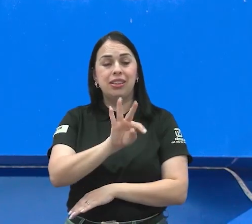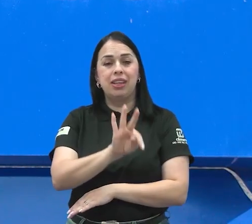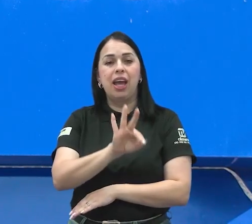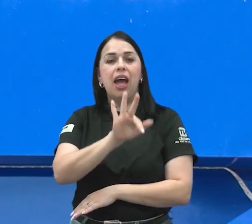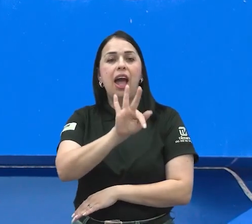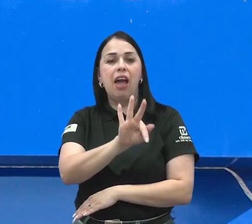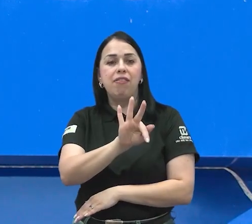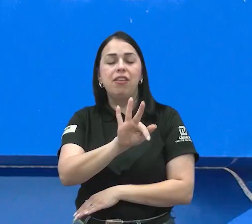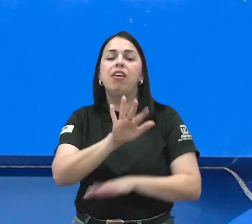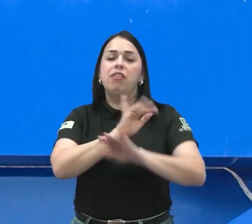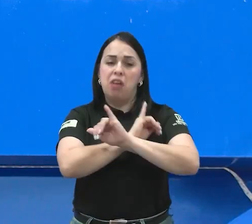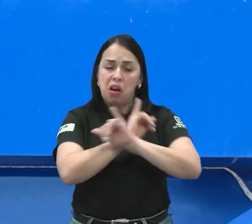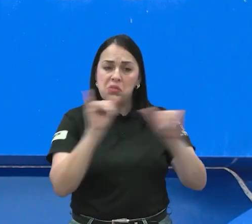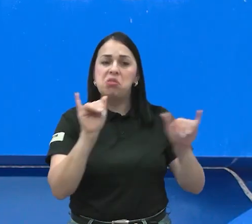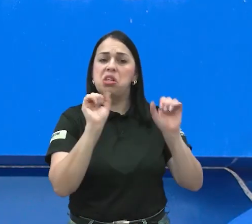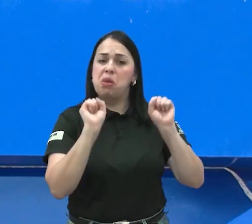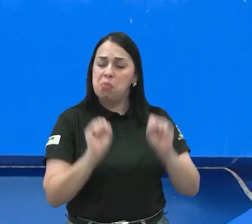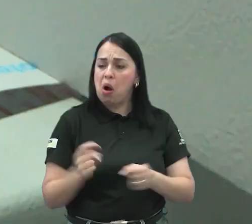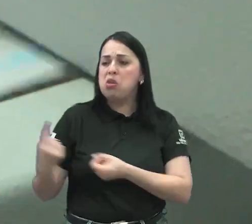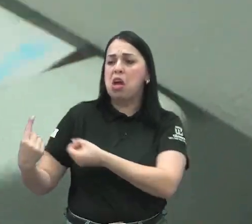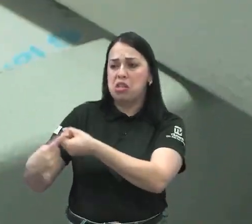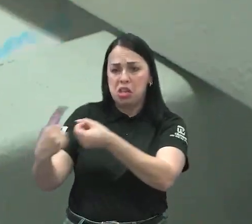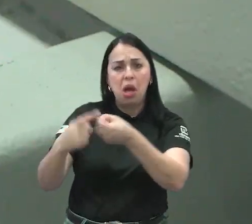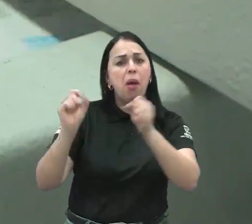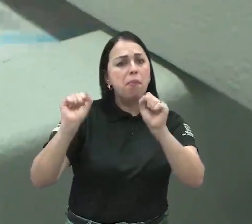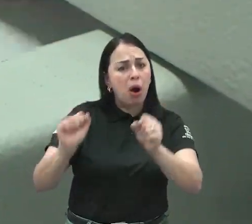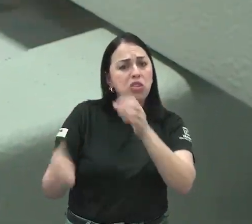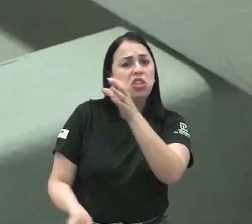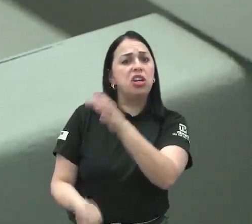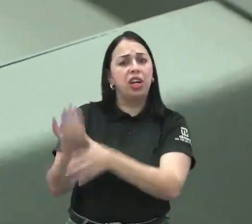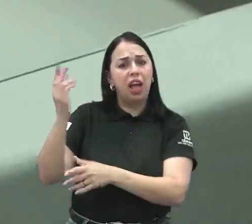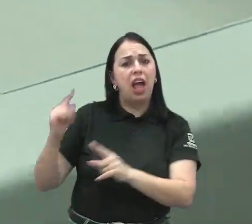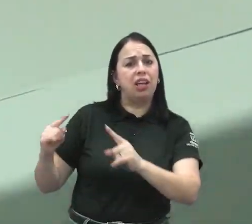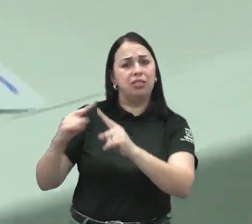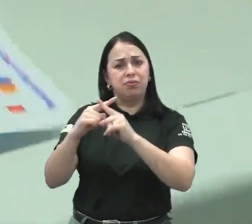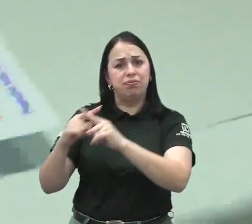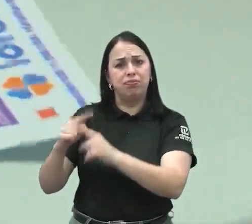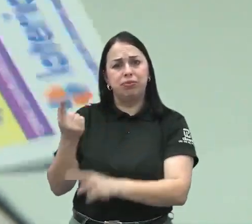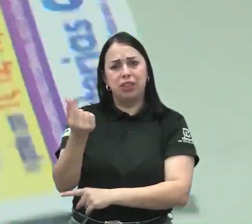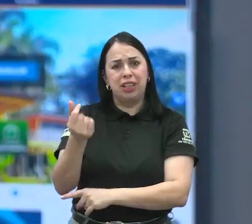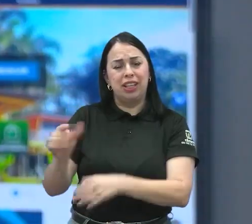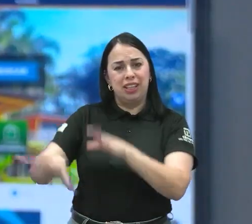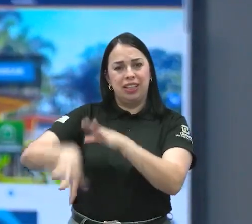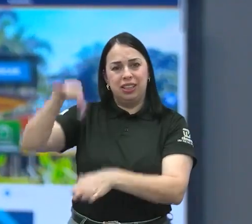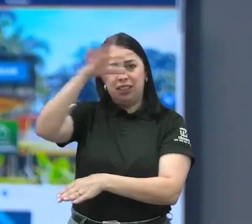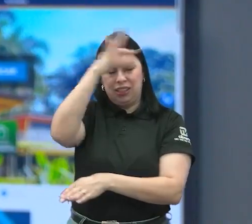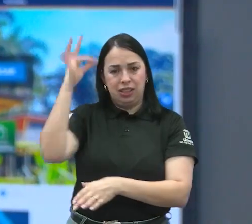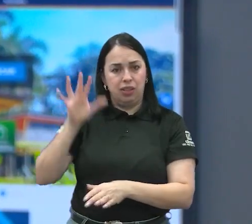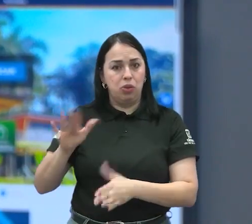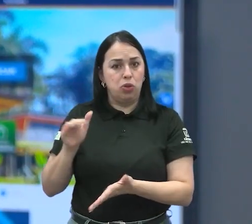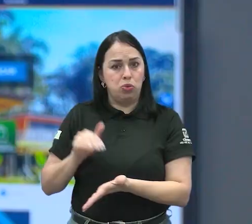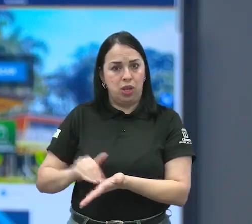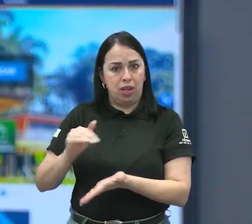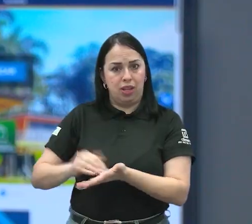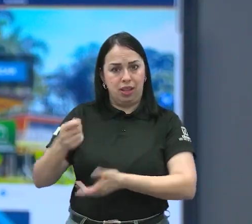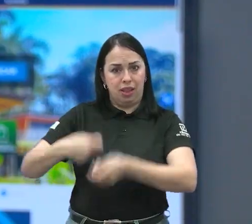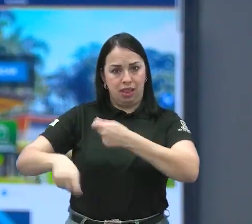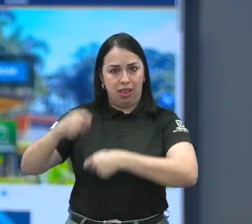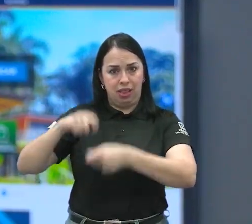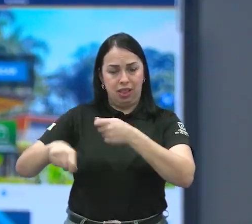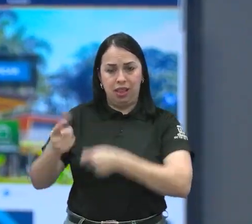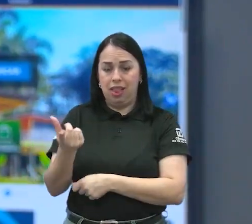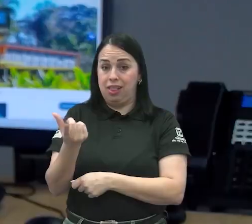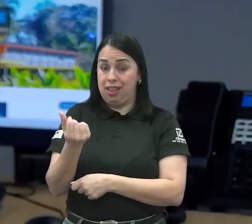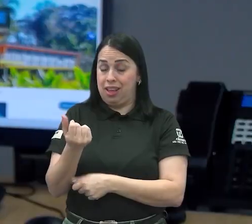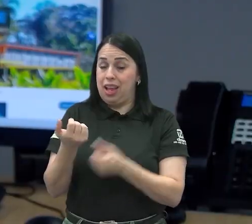STF reconheceu a legitimidade das cidades para explorarem as atividades lotéricas. O secretário de Gestão Administrativa